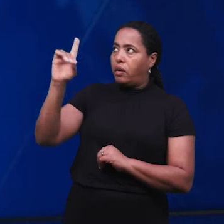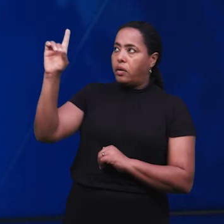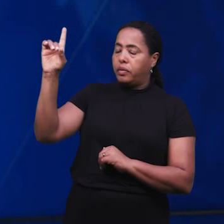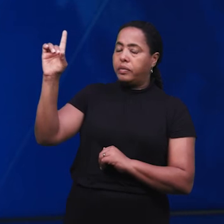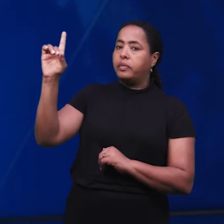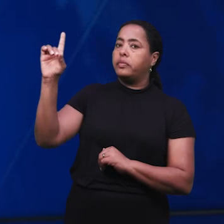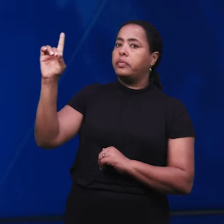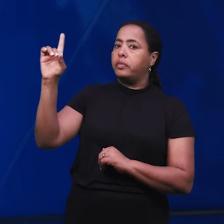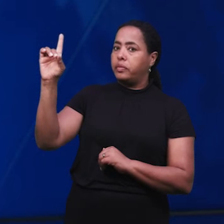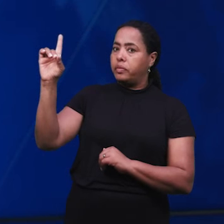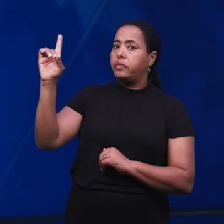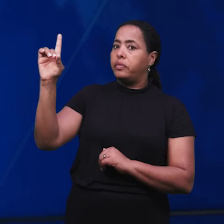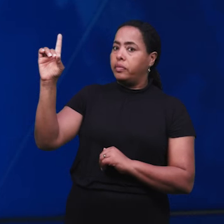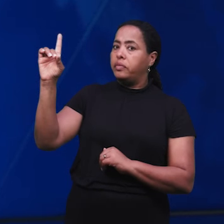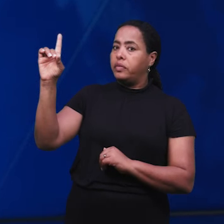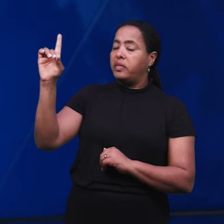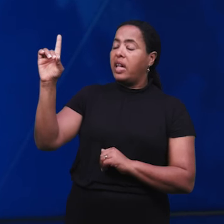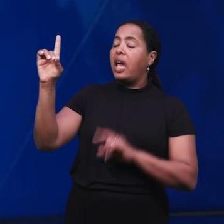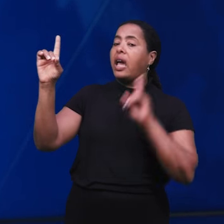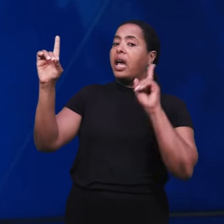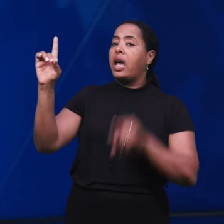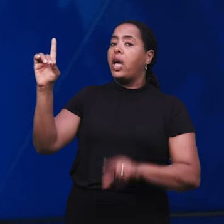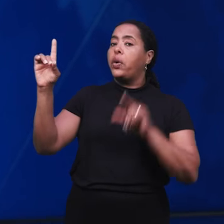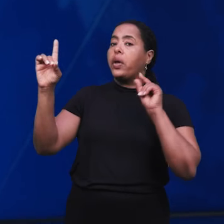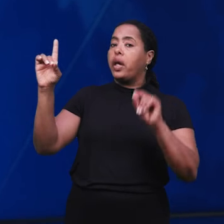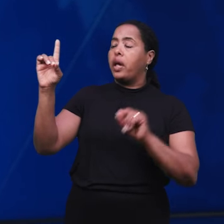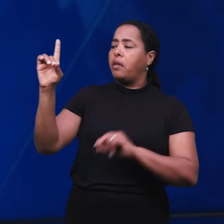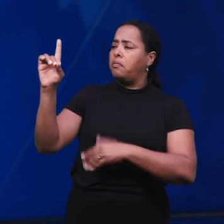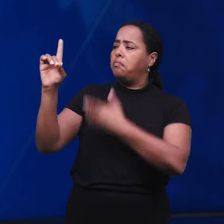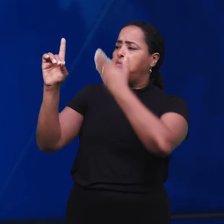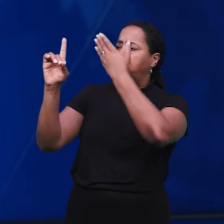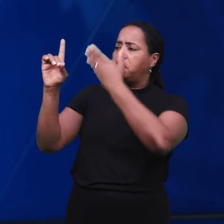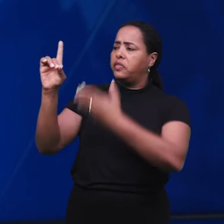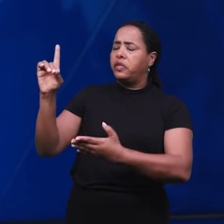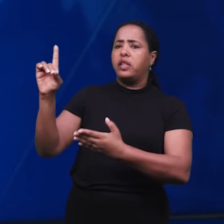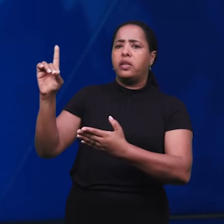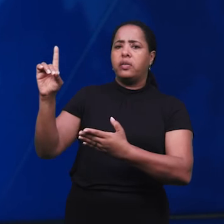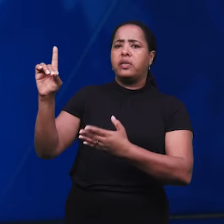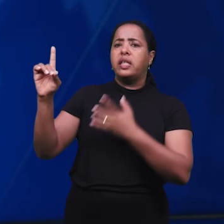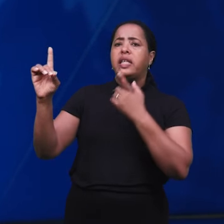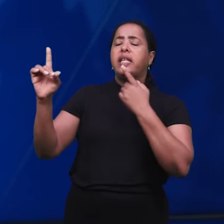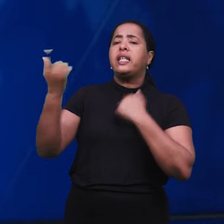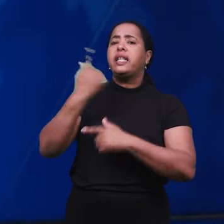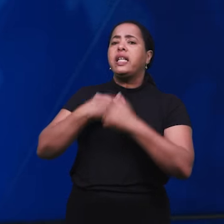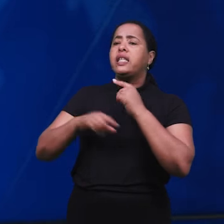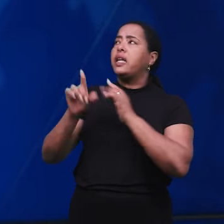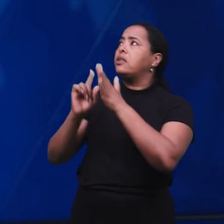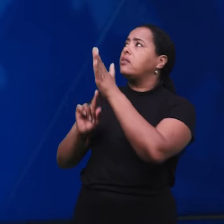Deus é um Deus que quer ser consultado.